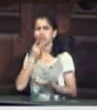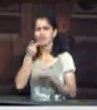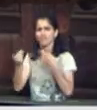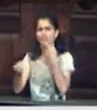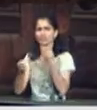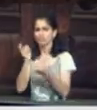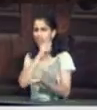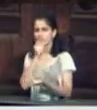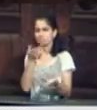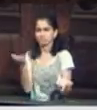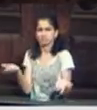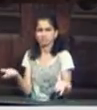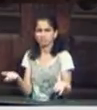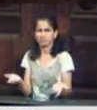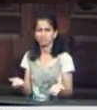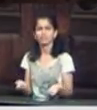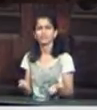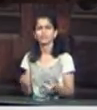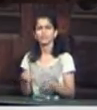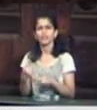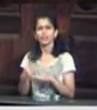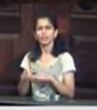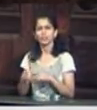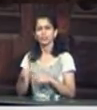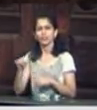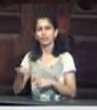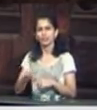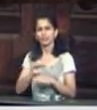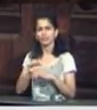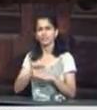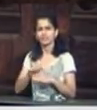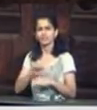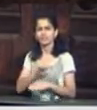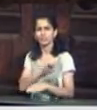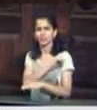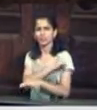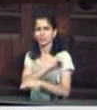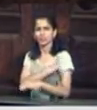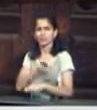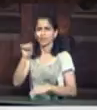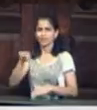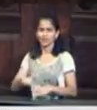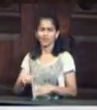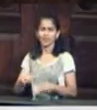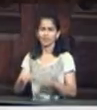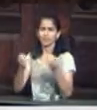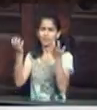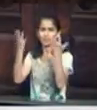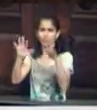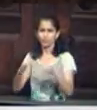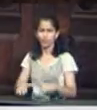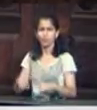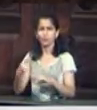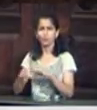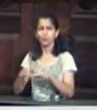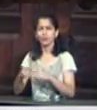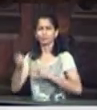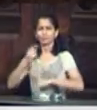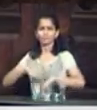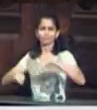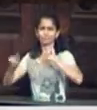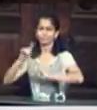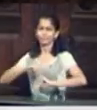O Estado do Rio de Janeiro quebrou porque teve uma administração imprudente que alimentou ao mesmo tempo